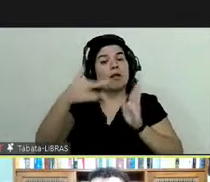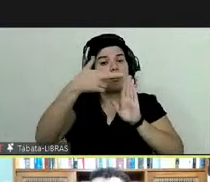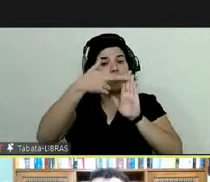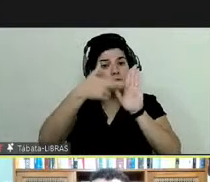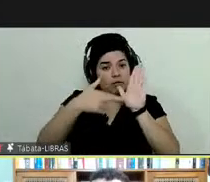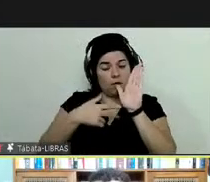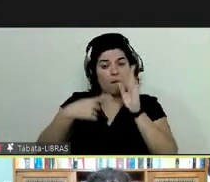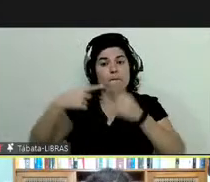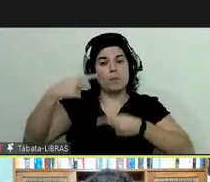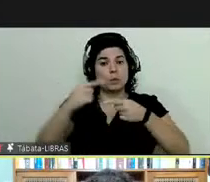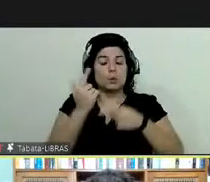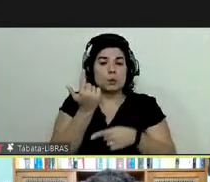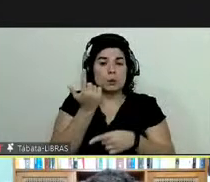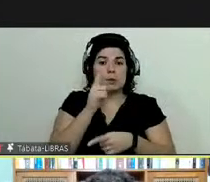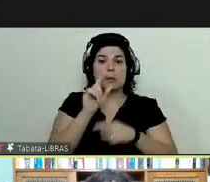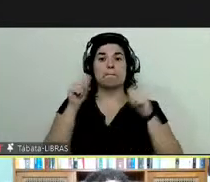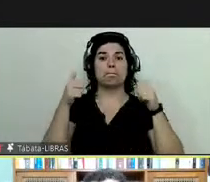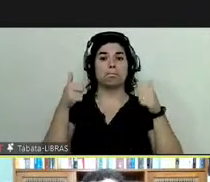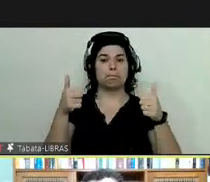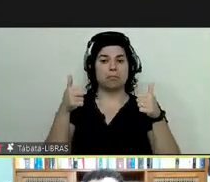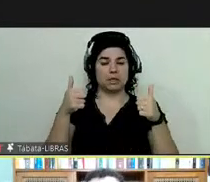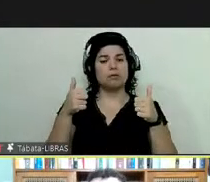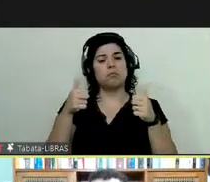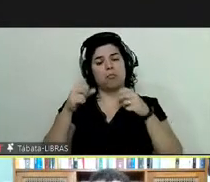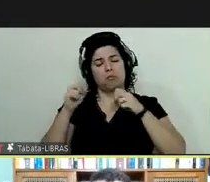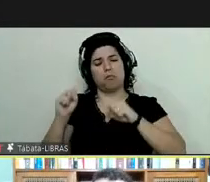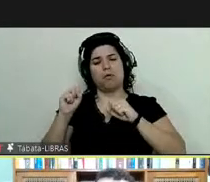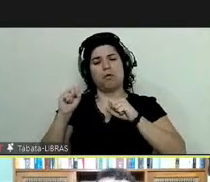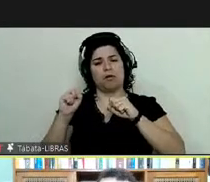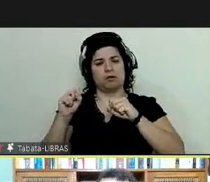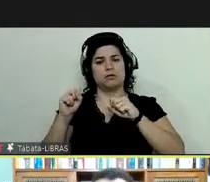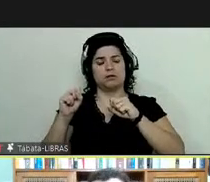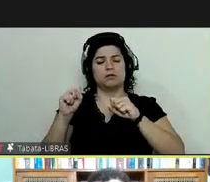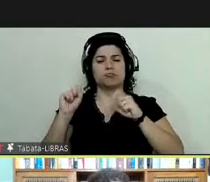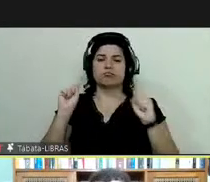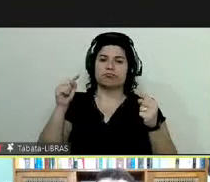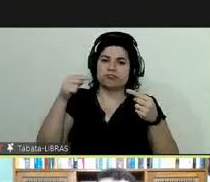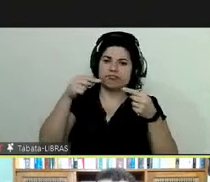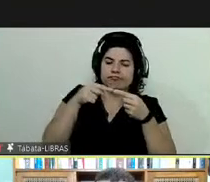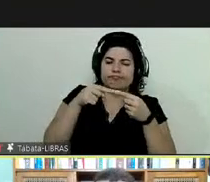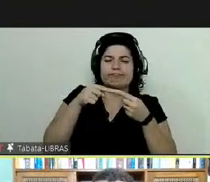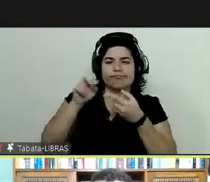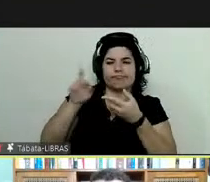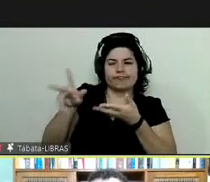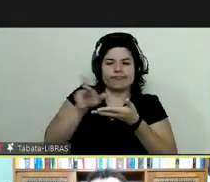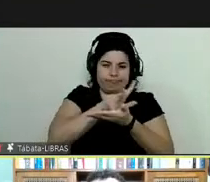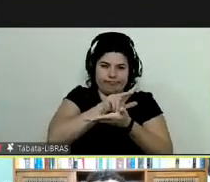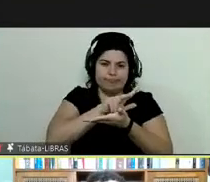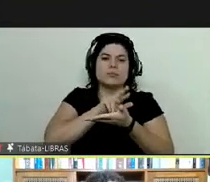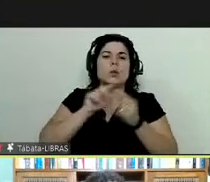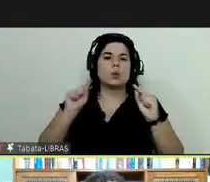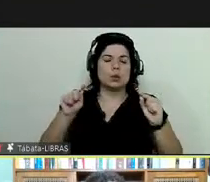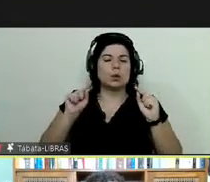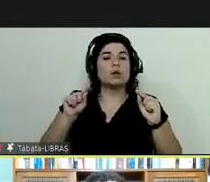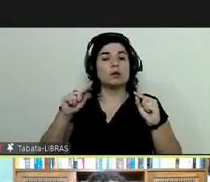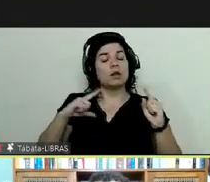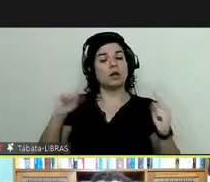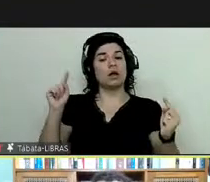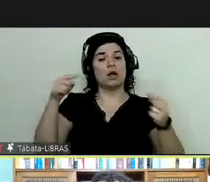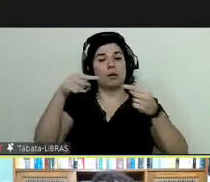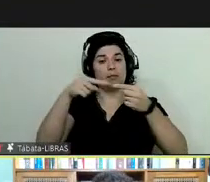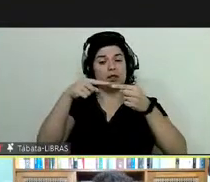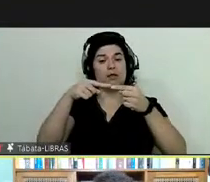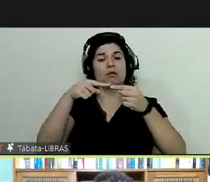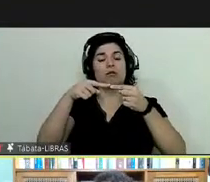político casou muito bem digamos assim embora a força em casamentos é diferente mas que acabou casando muito bem vamos dizer assim